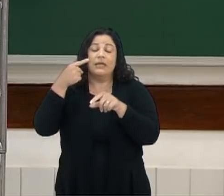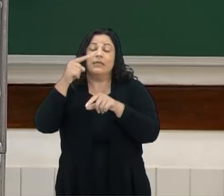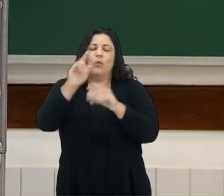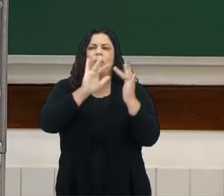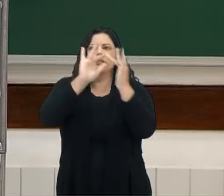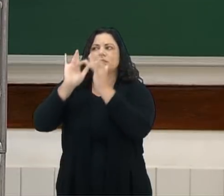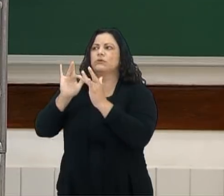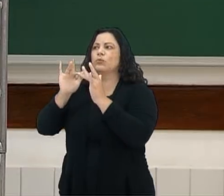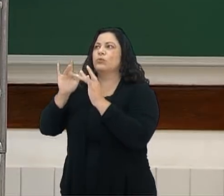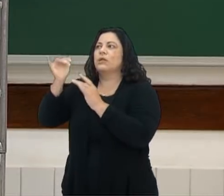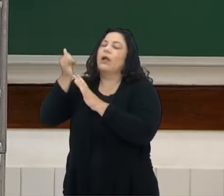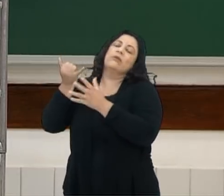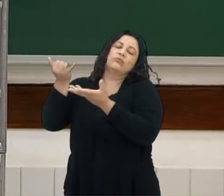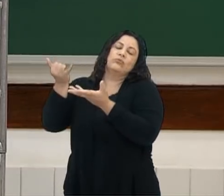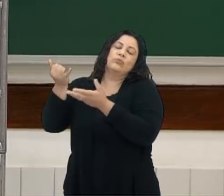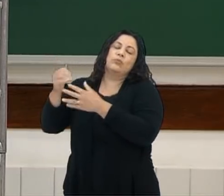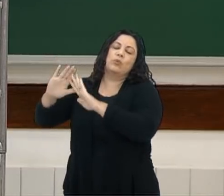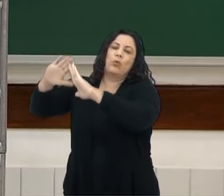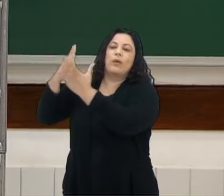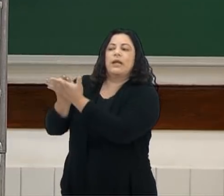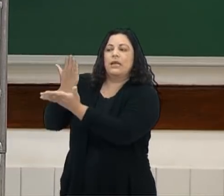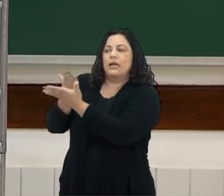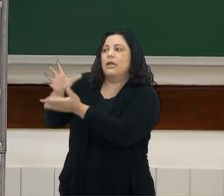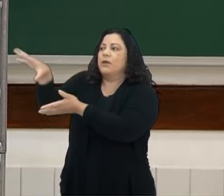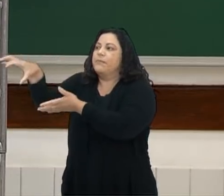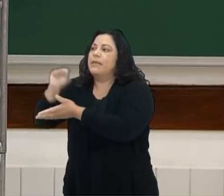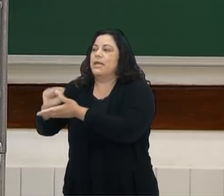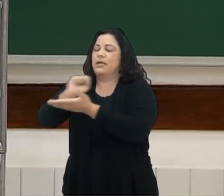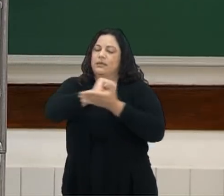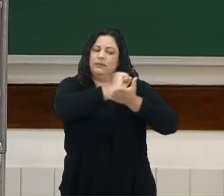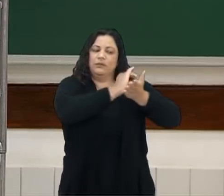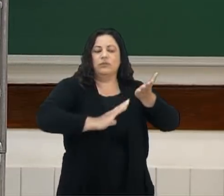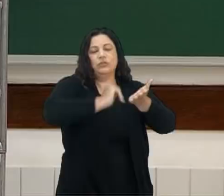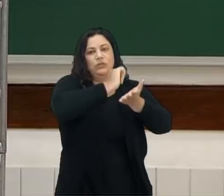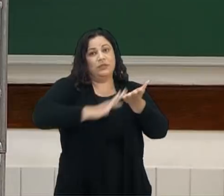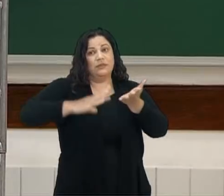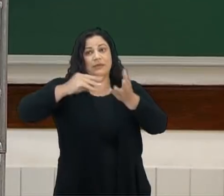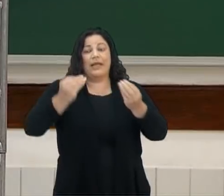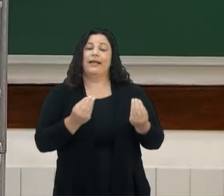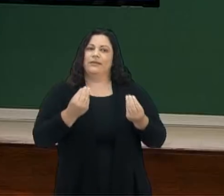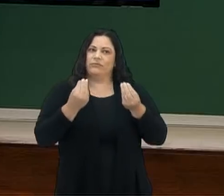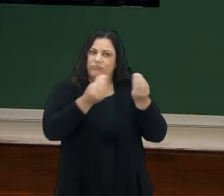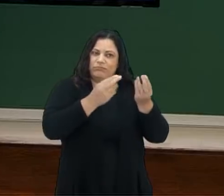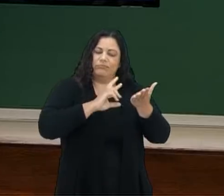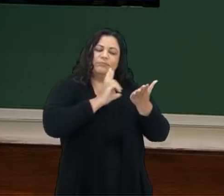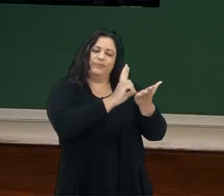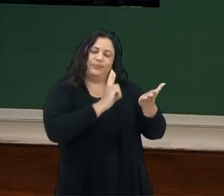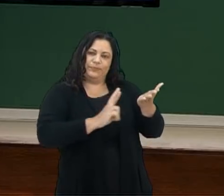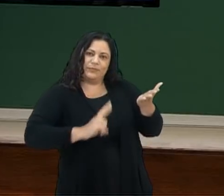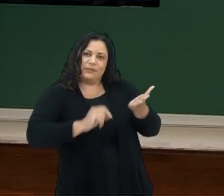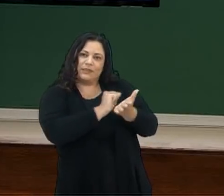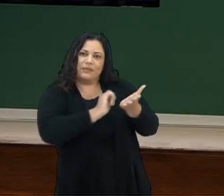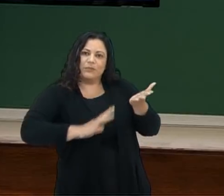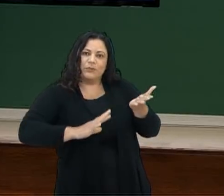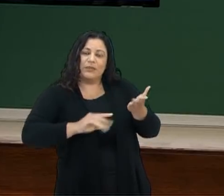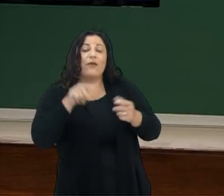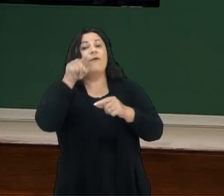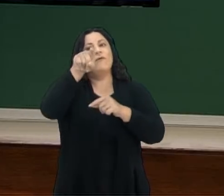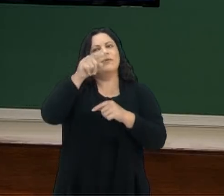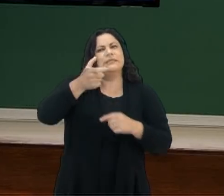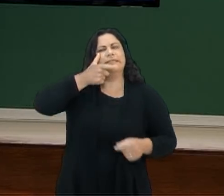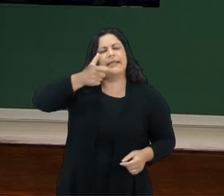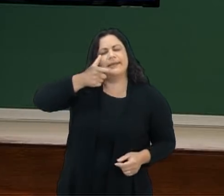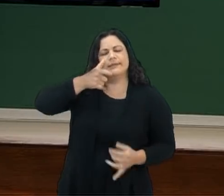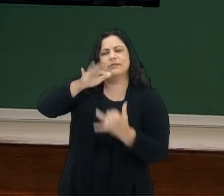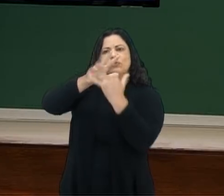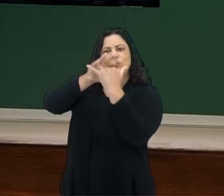sua escola para que você possa pegar as atividades e resolvê-la. Já você que está assistindo através do YouTube e tem acesso ao Google